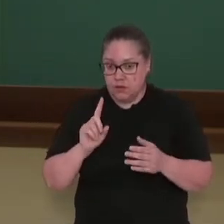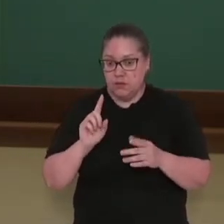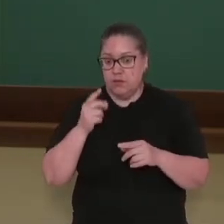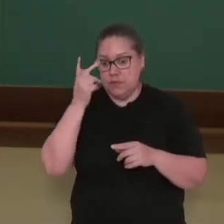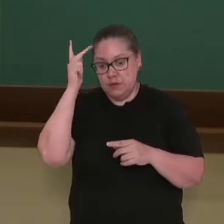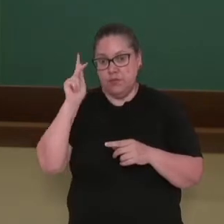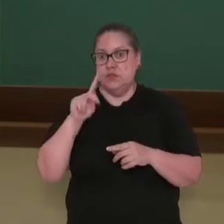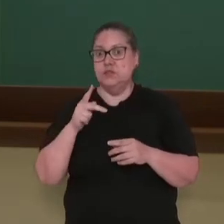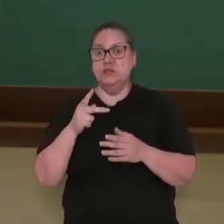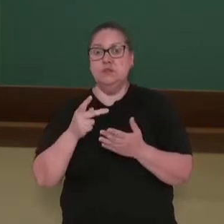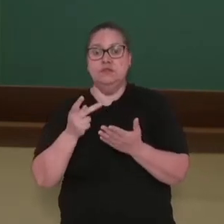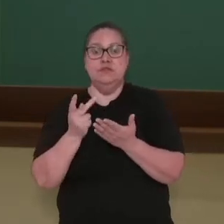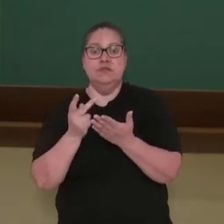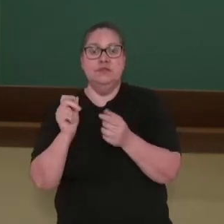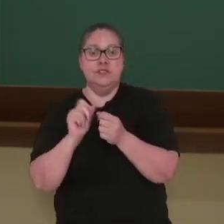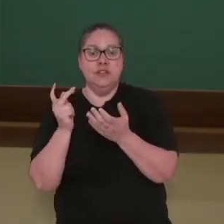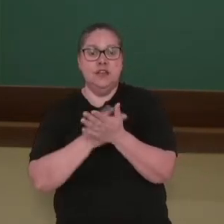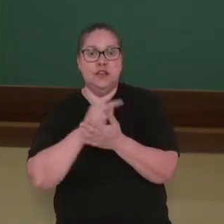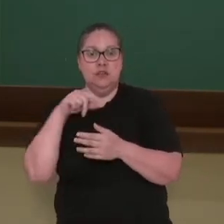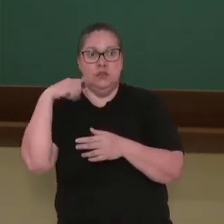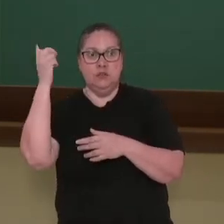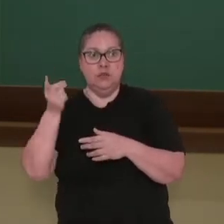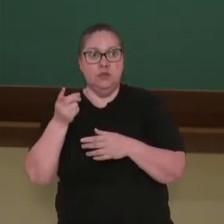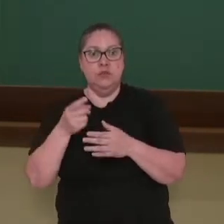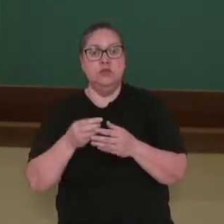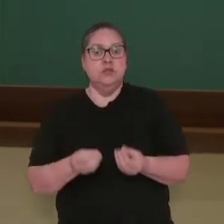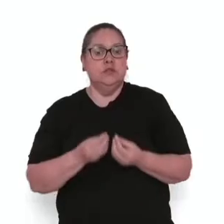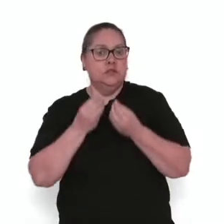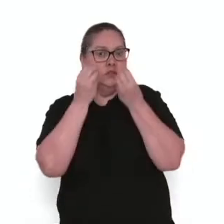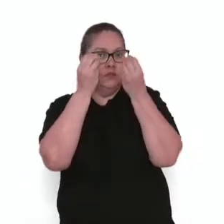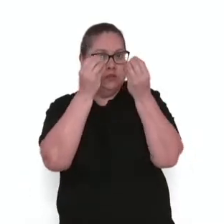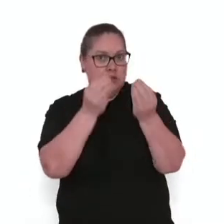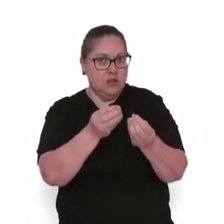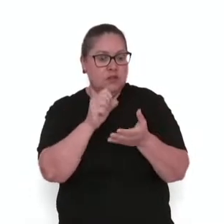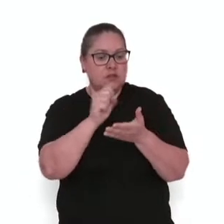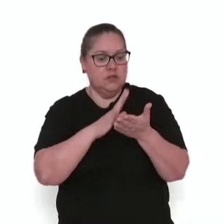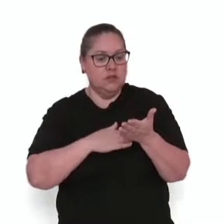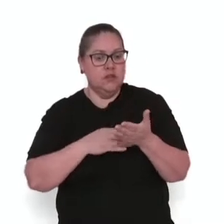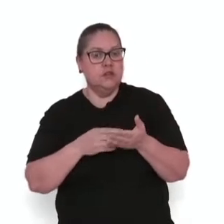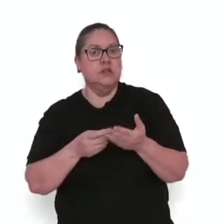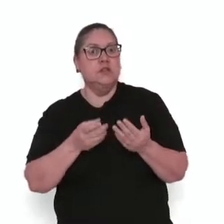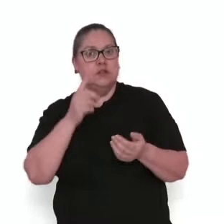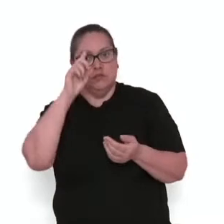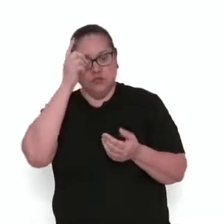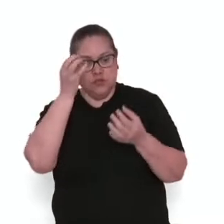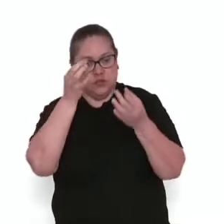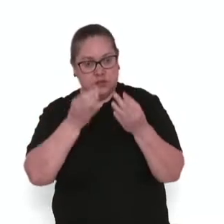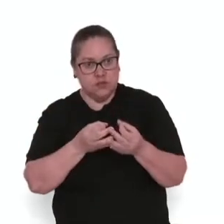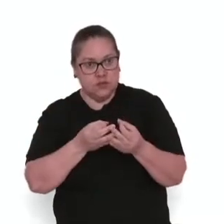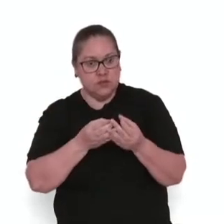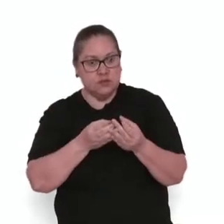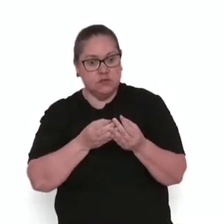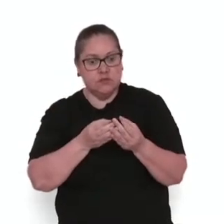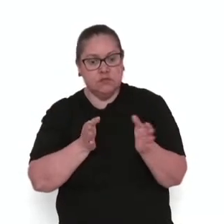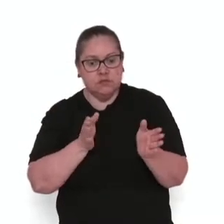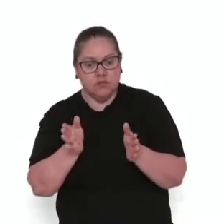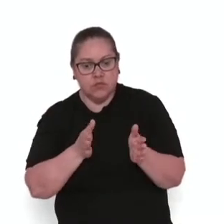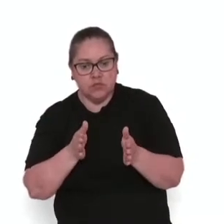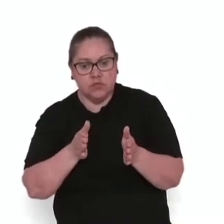você seja assim. Então, ser responsável para ter seu sucesso escolar, aprender de verdade, né? Tirar